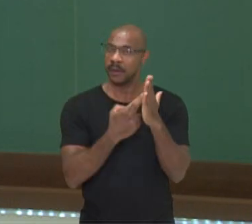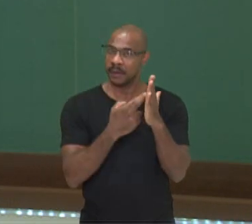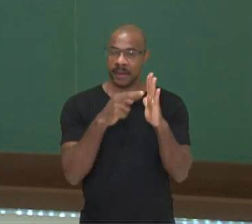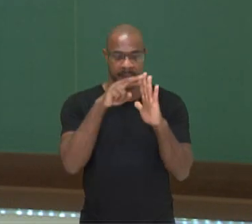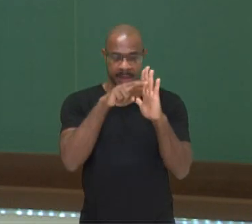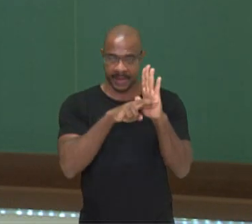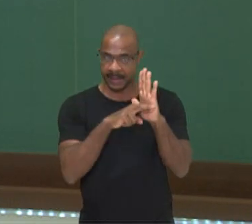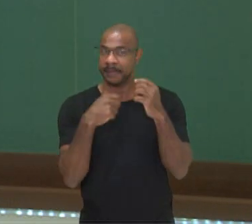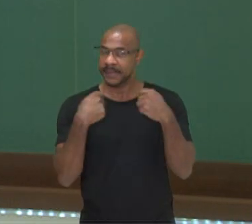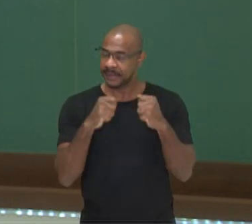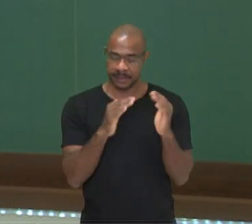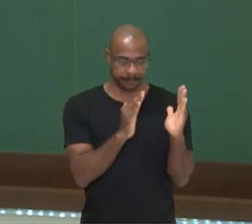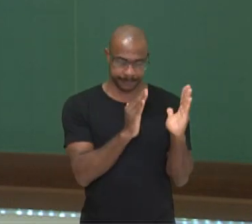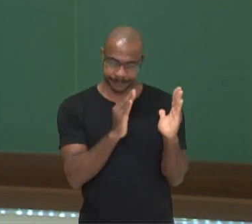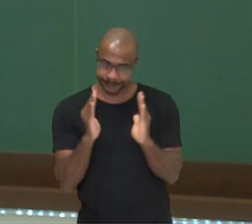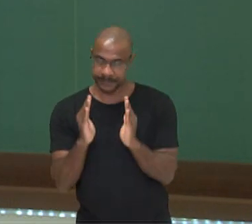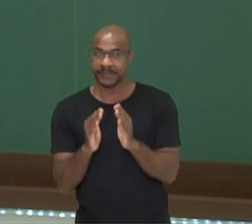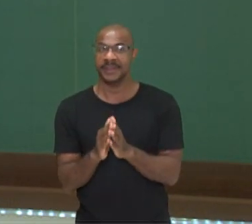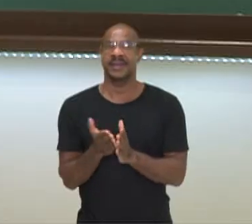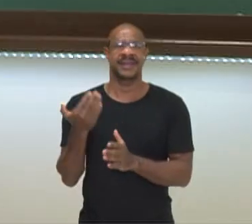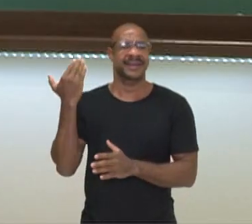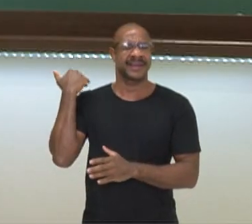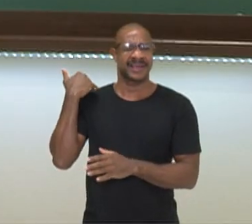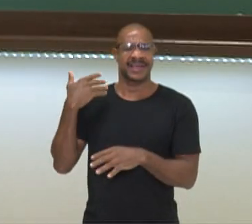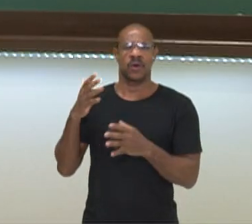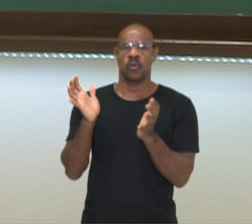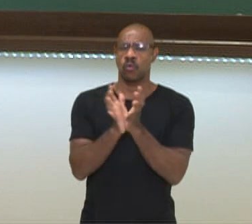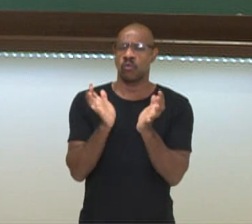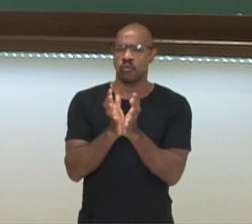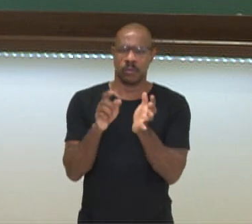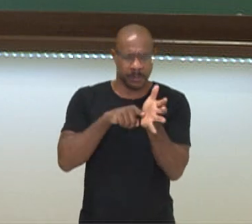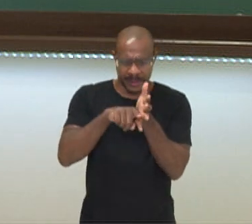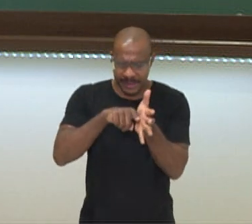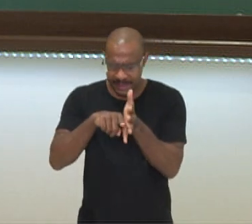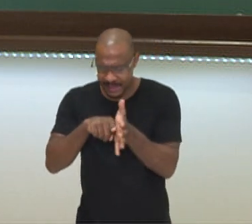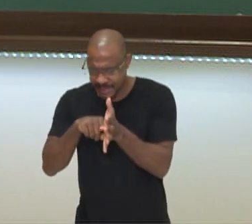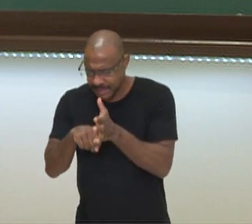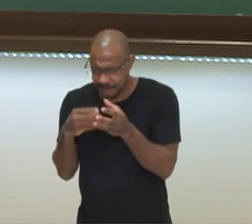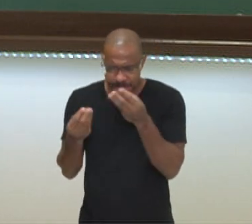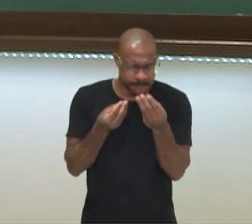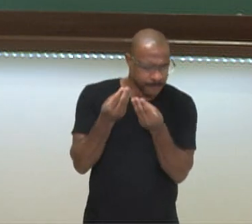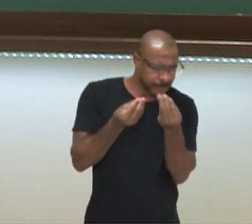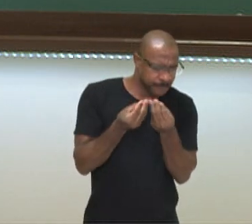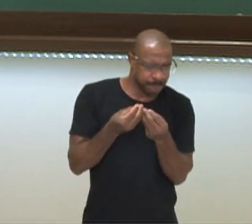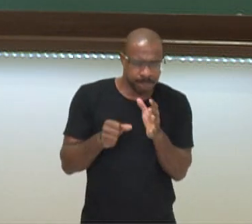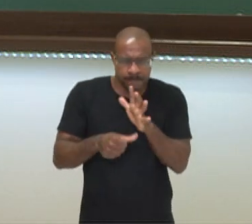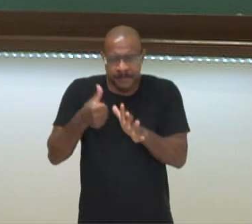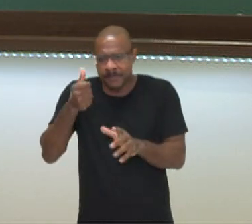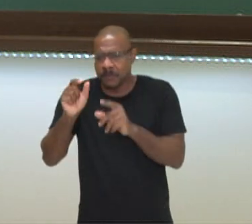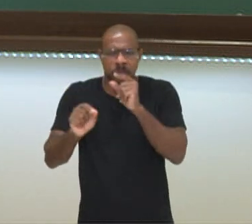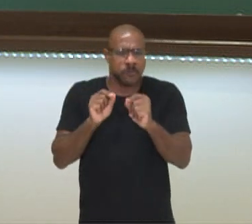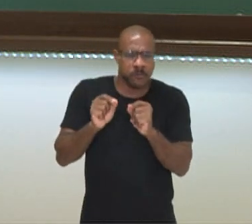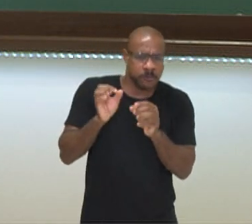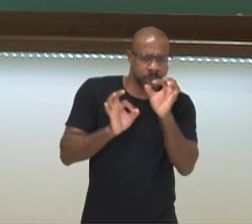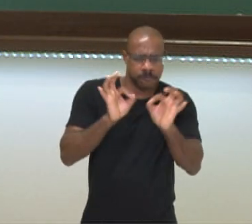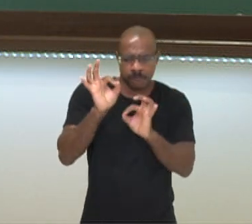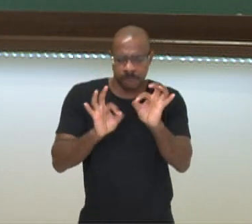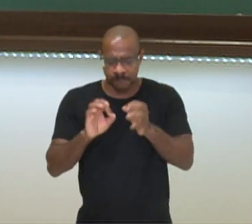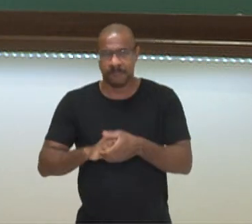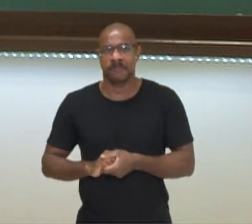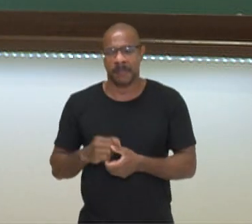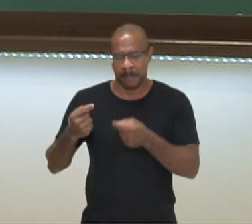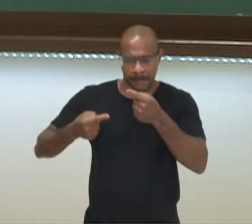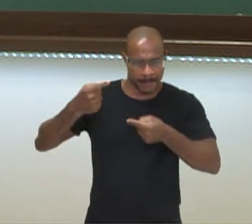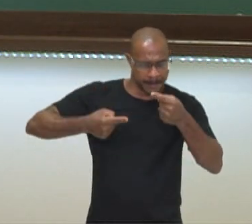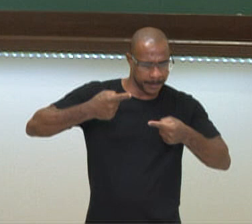pessoas bem importantes, fizeram uma discussão, analisaram e convencionaram que primeiro a gente resolve um deles,